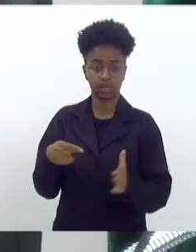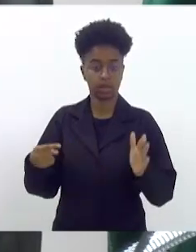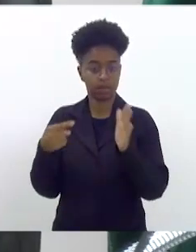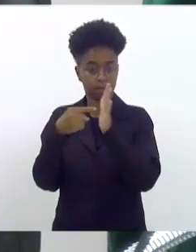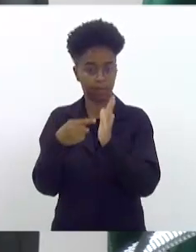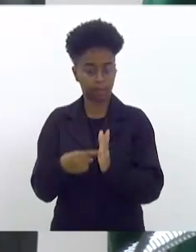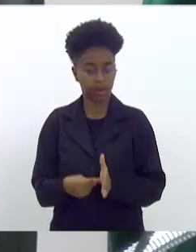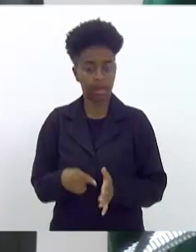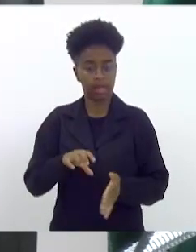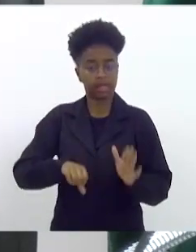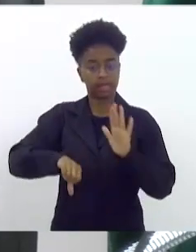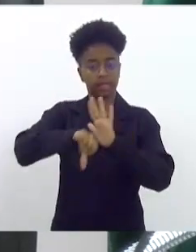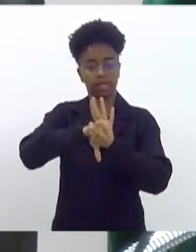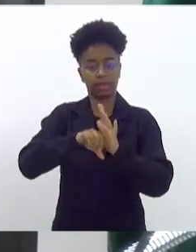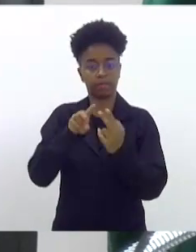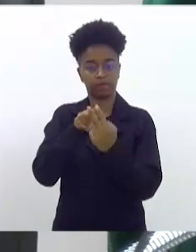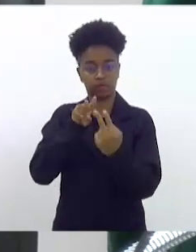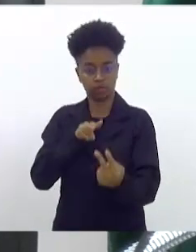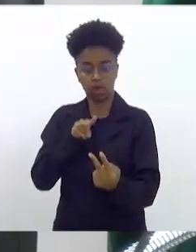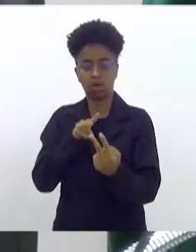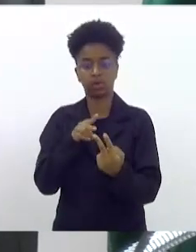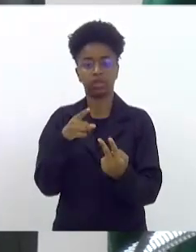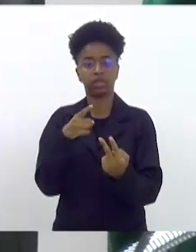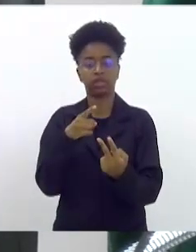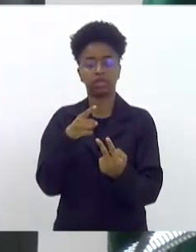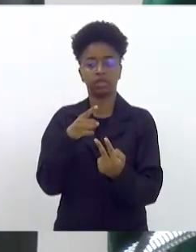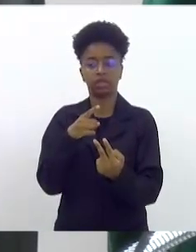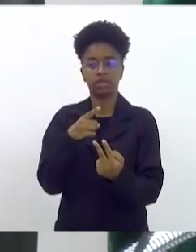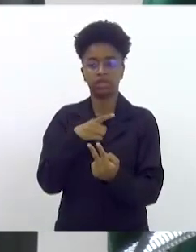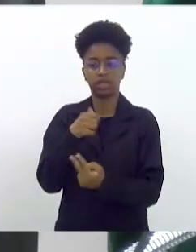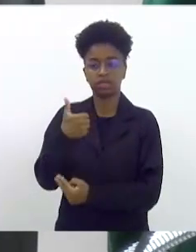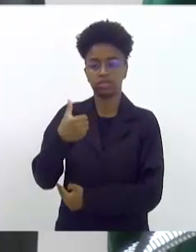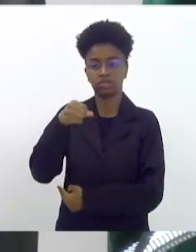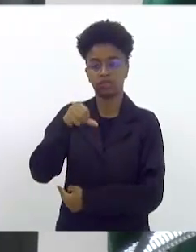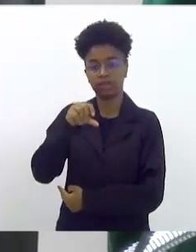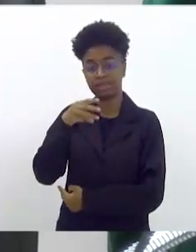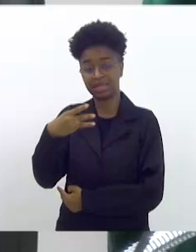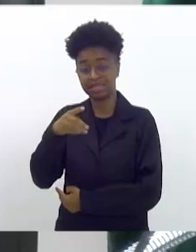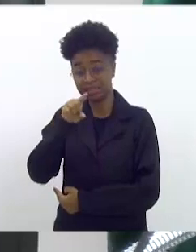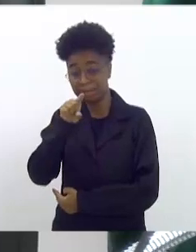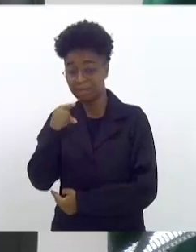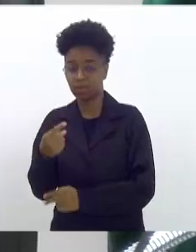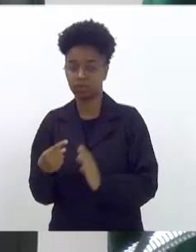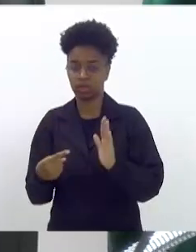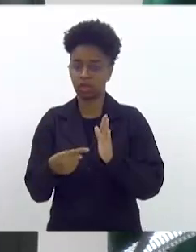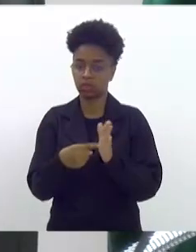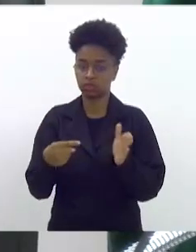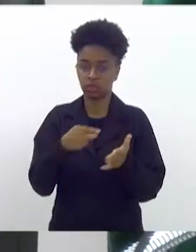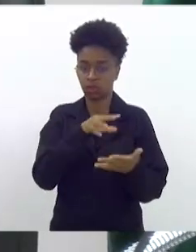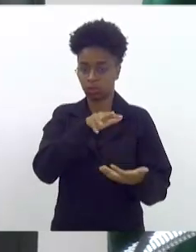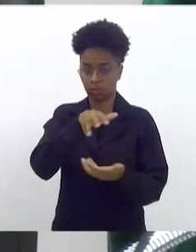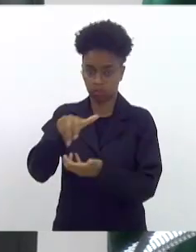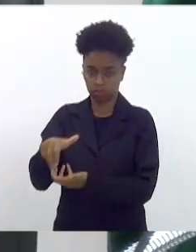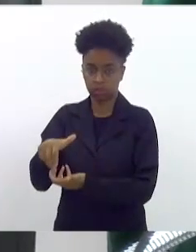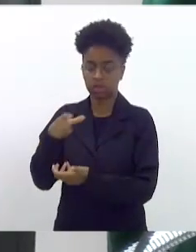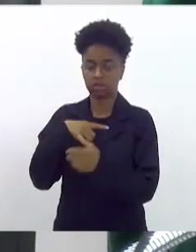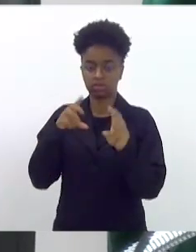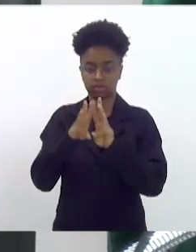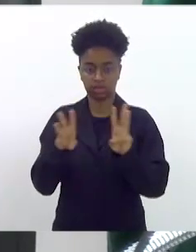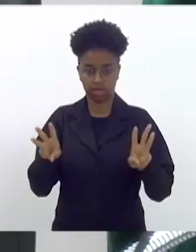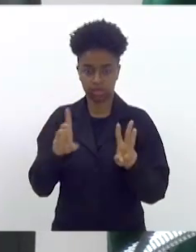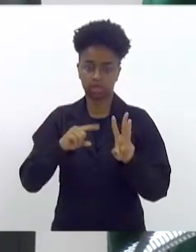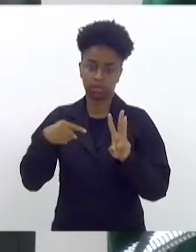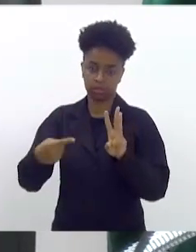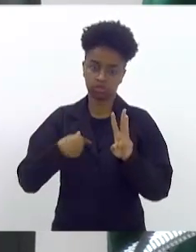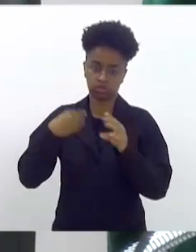Crime Cibernético recebeu... e deu andamento a 193 mil denúncias no mundo inteiro. É um site, depois eu vou